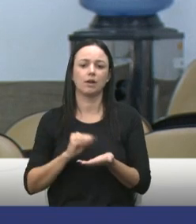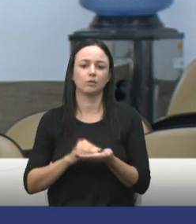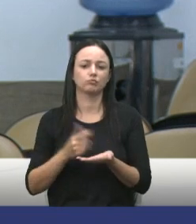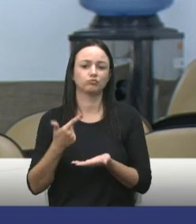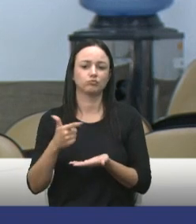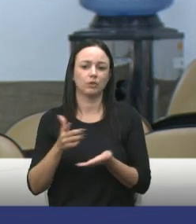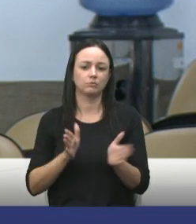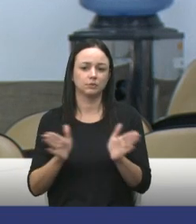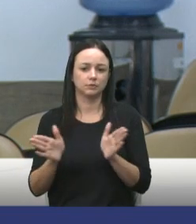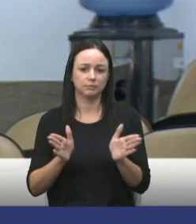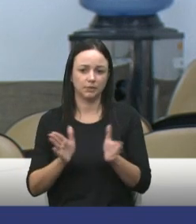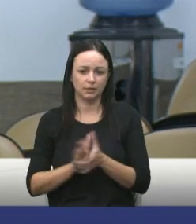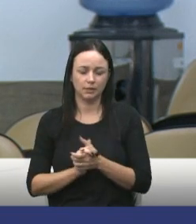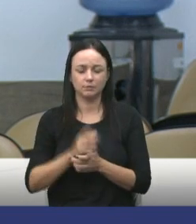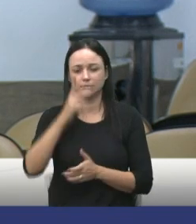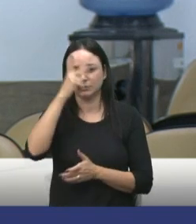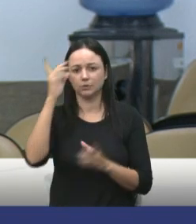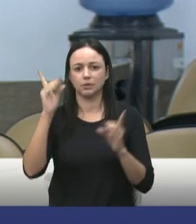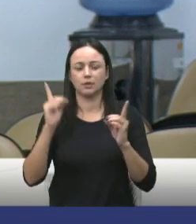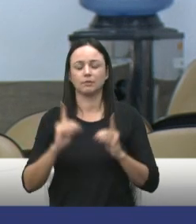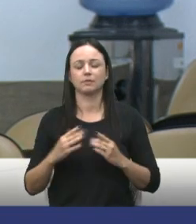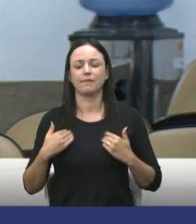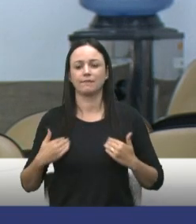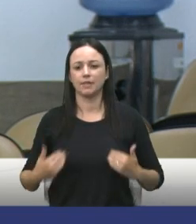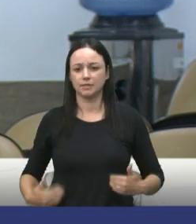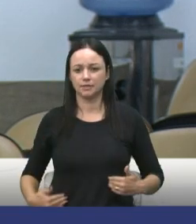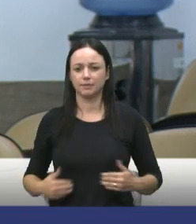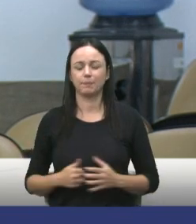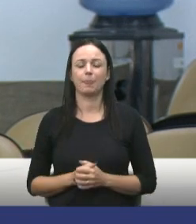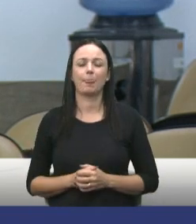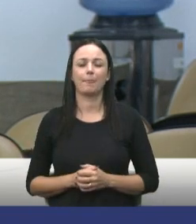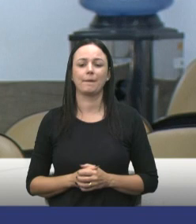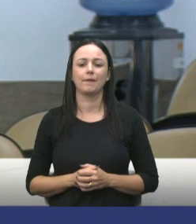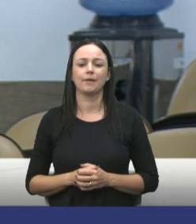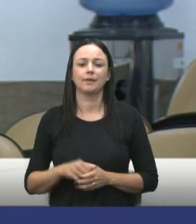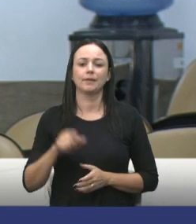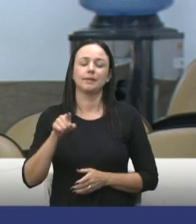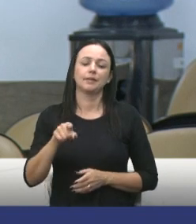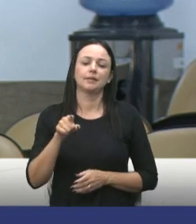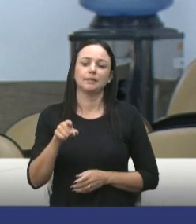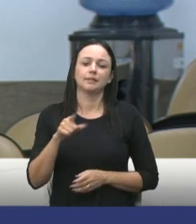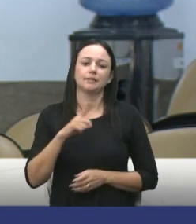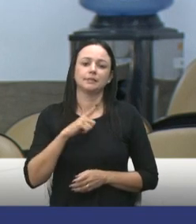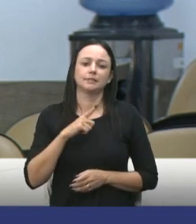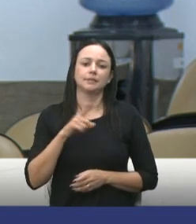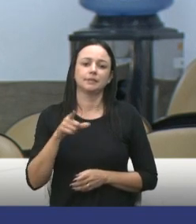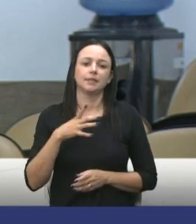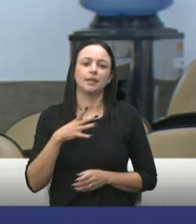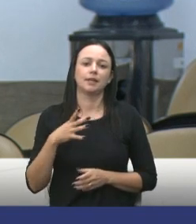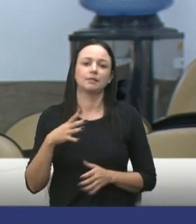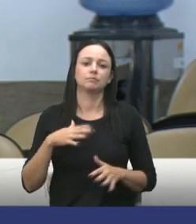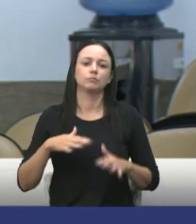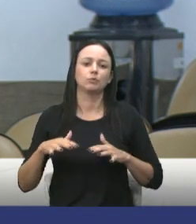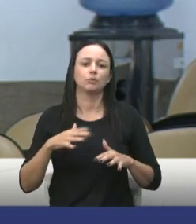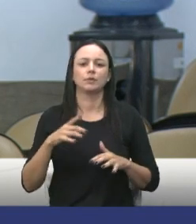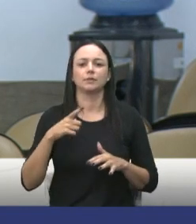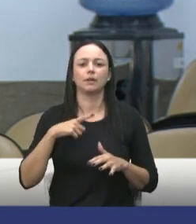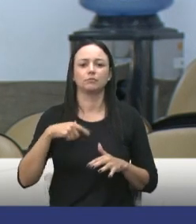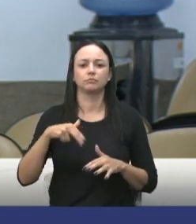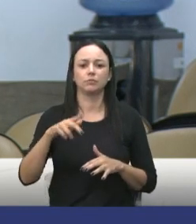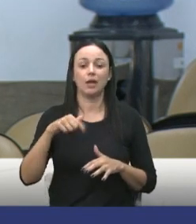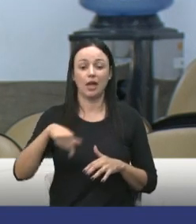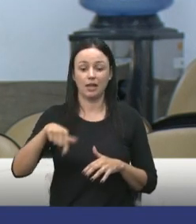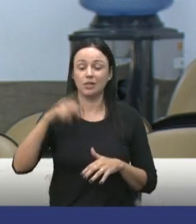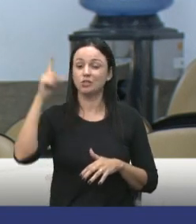para pessoas com deficiência física. Então eles têm muita... A gente que já tem essa mobilidade comum tem dificuldade em andar